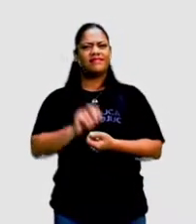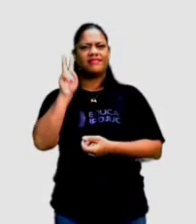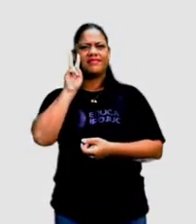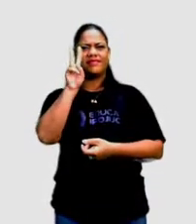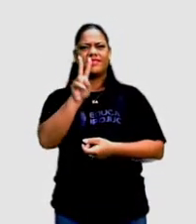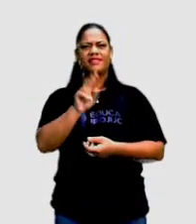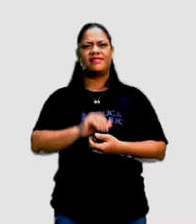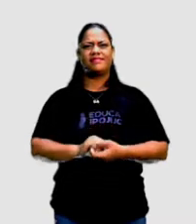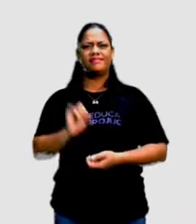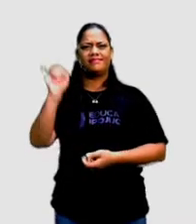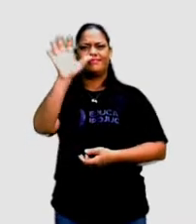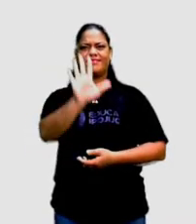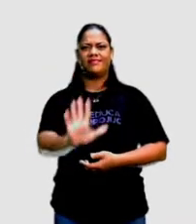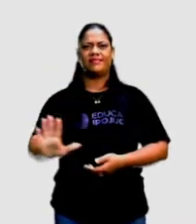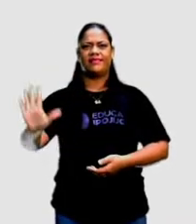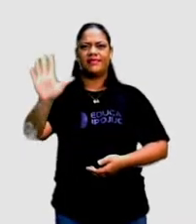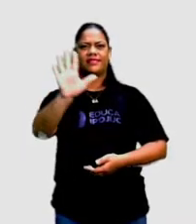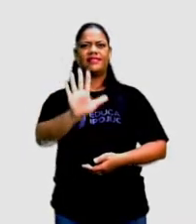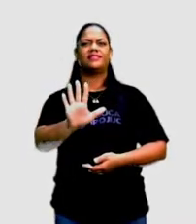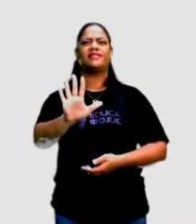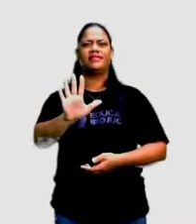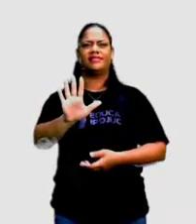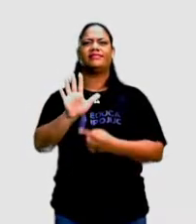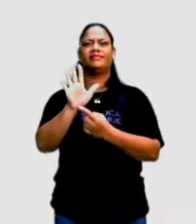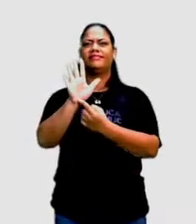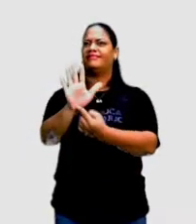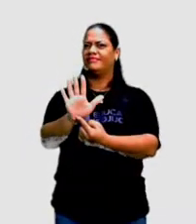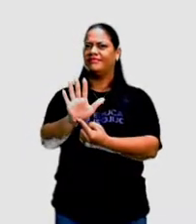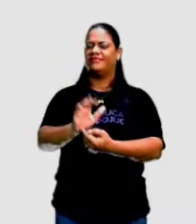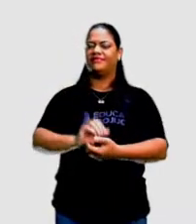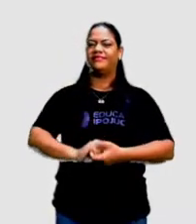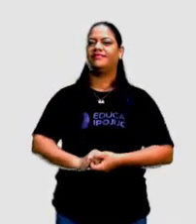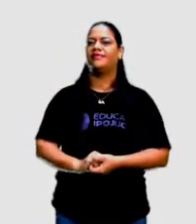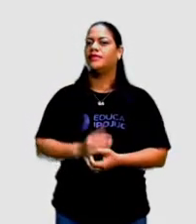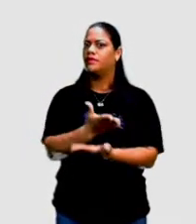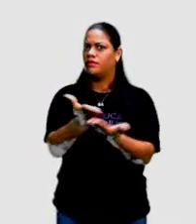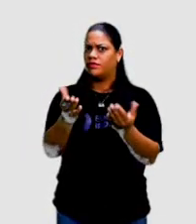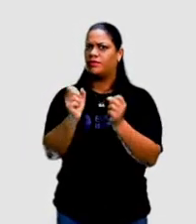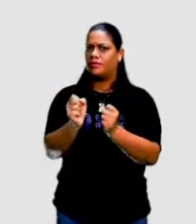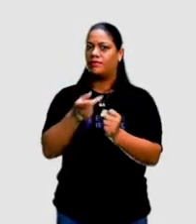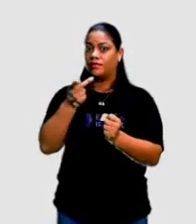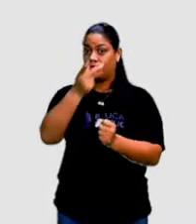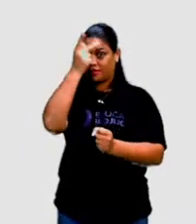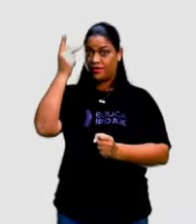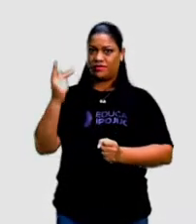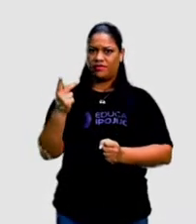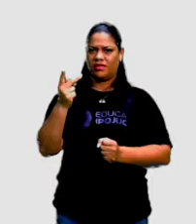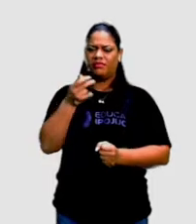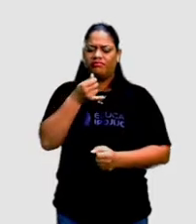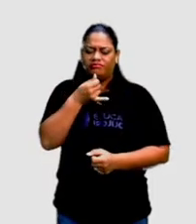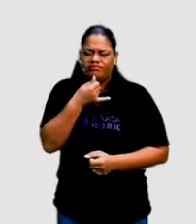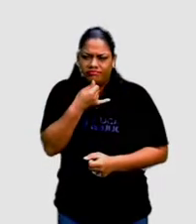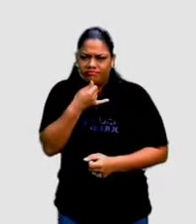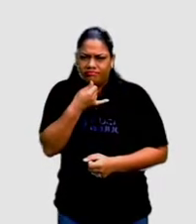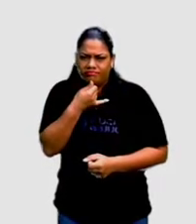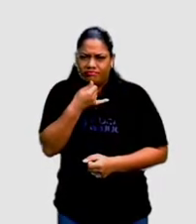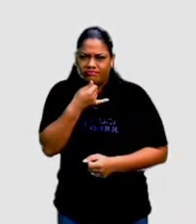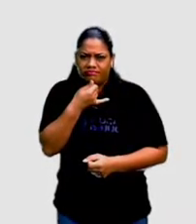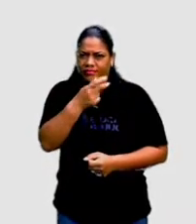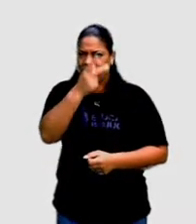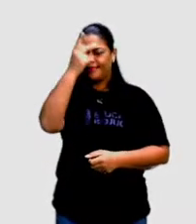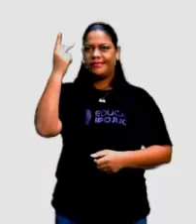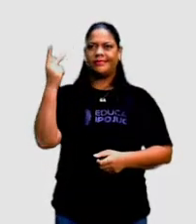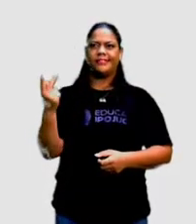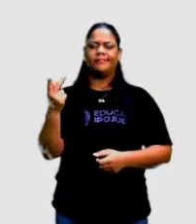leitura, né, dessas imagens que aparecem aí? Vocês poderiam dizer que alguém aí está triste, que alguém